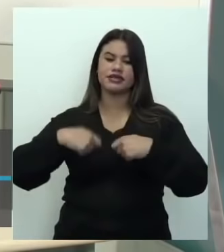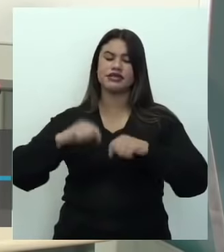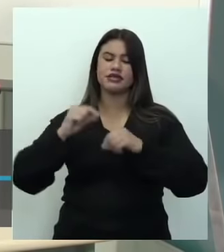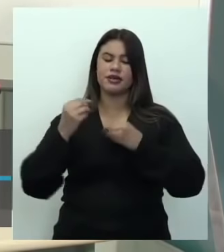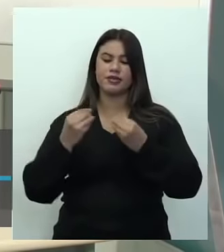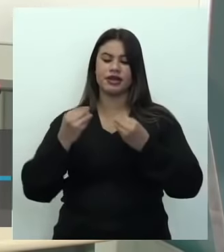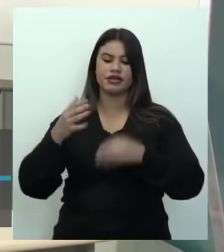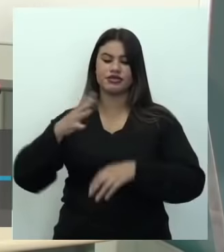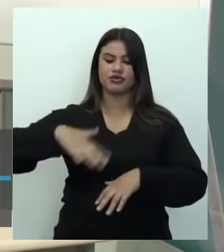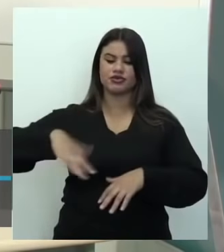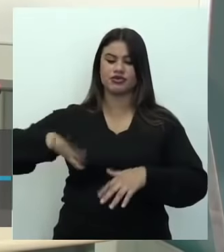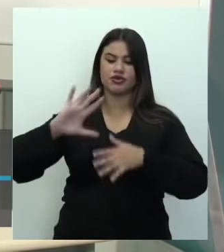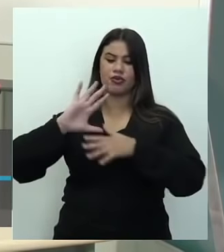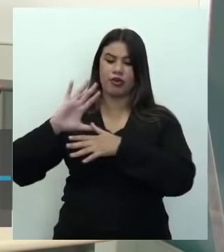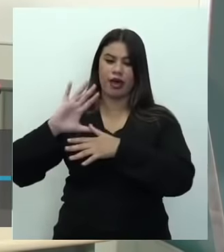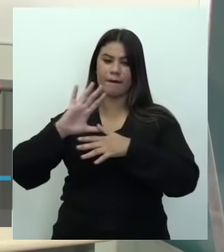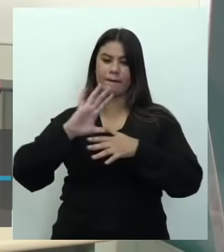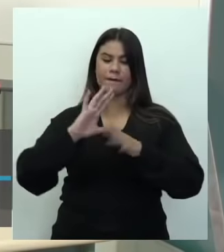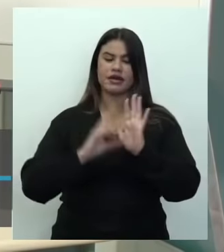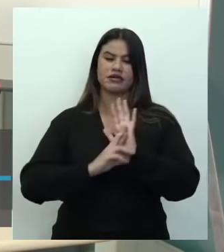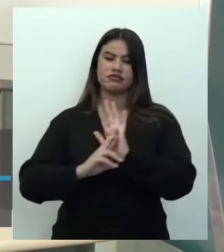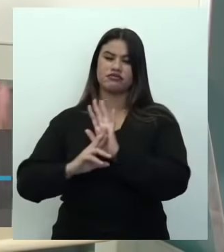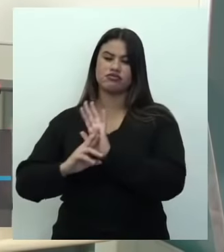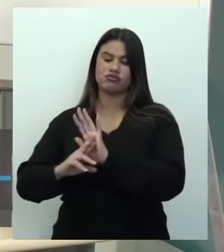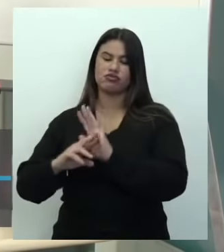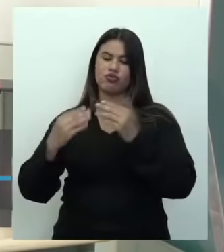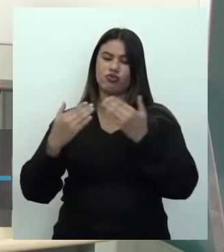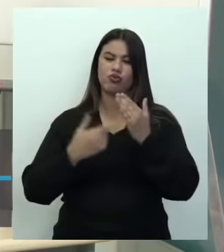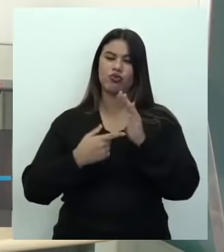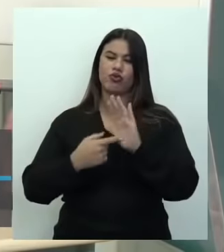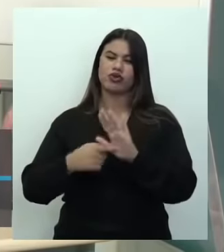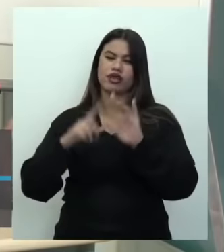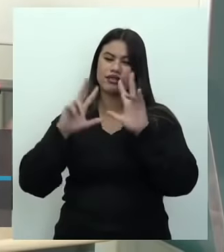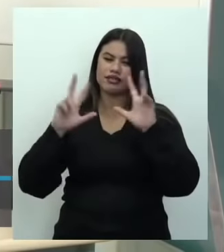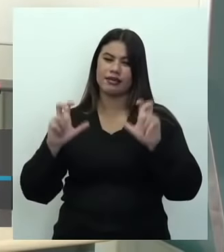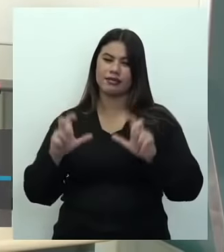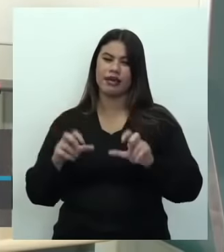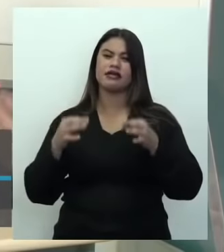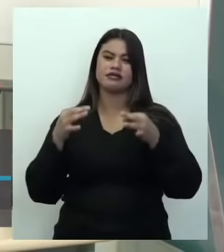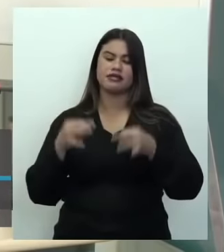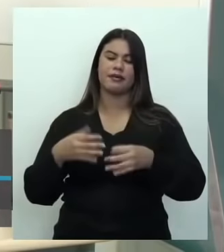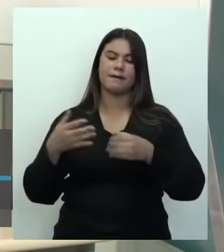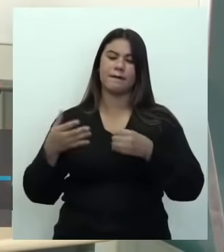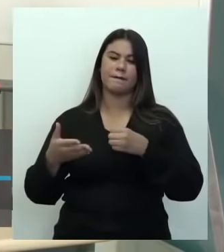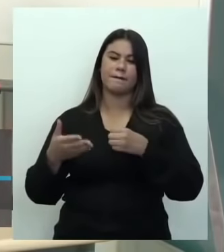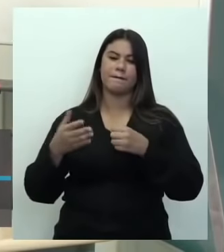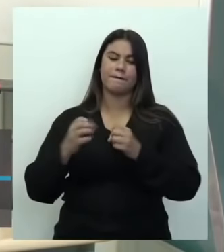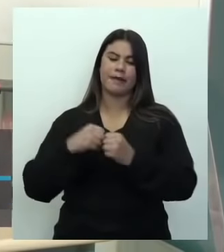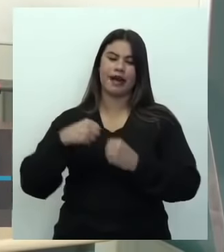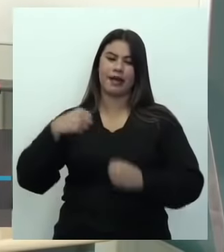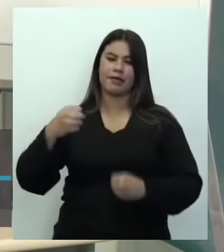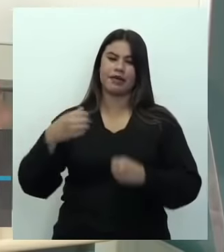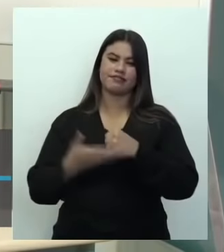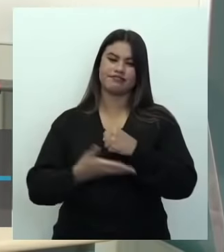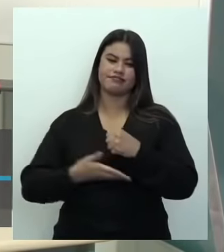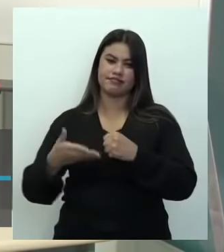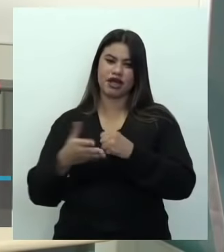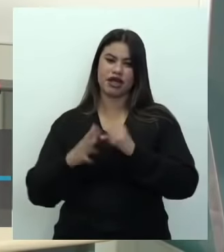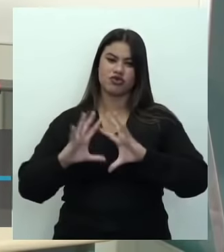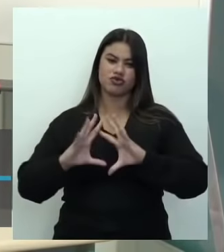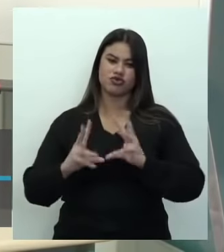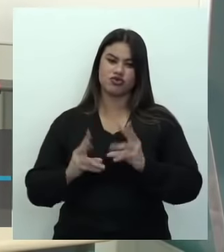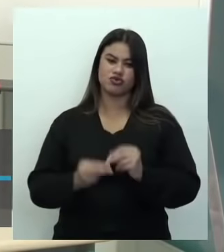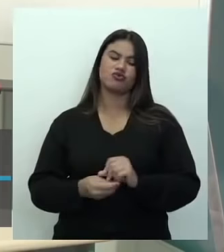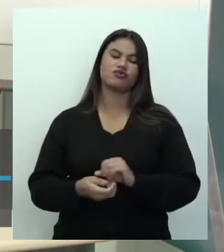se organizar e até apresentar a sua temática, mas utilizando aí o mapa de base, o próprio nome já diz, né? Base, a base